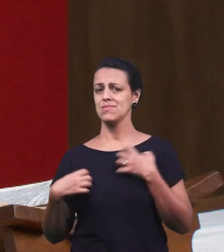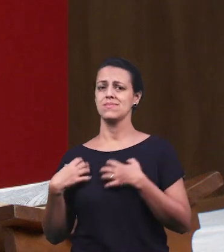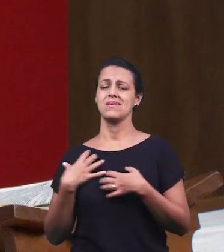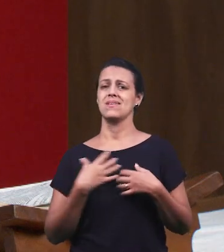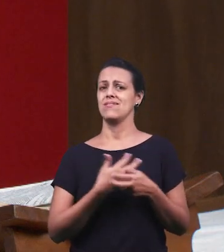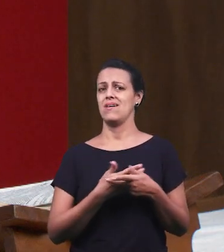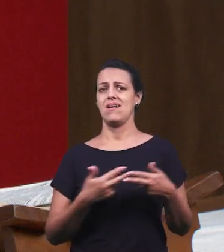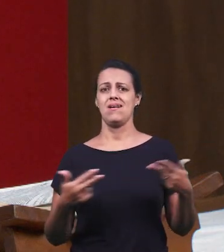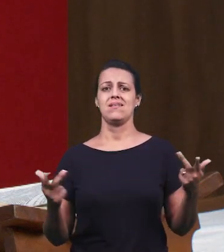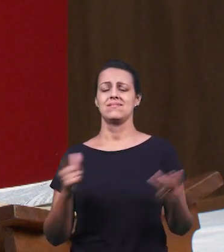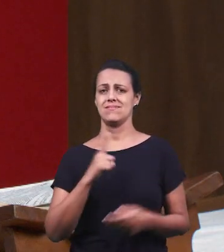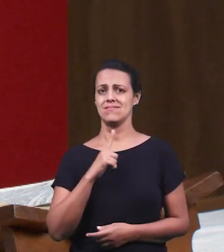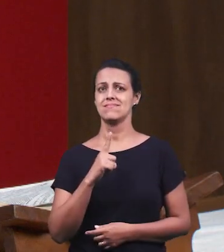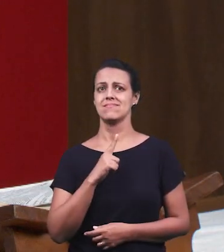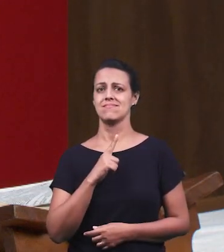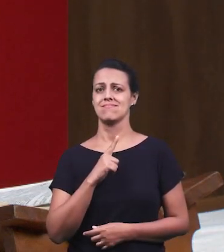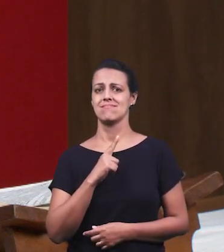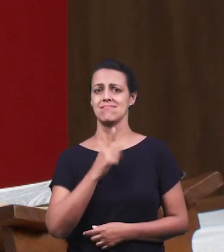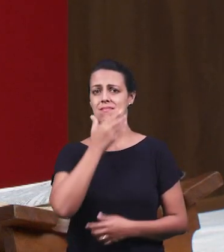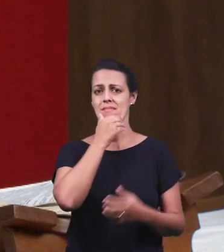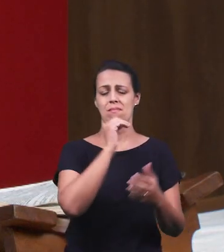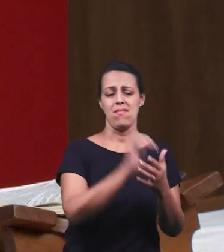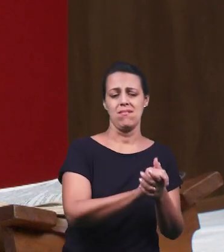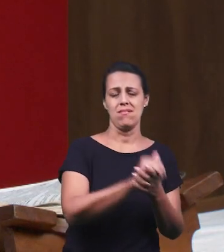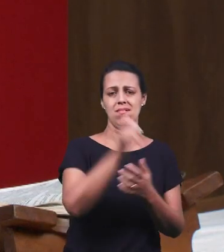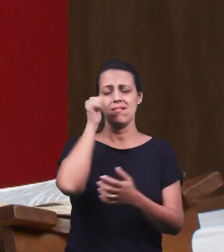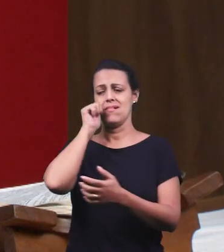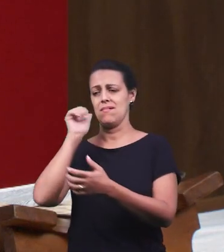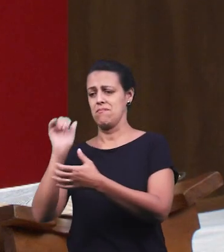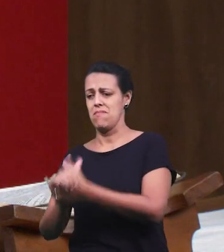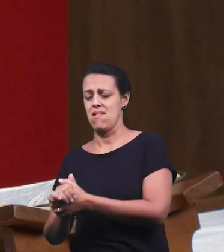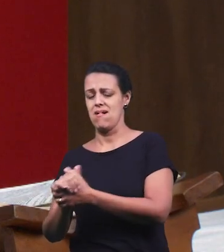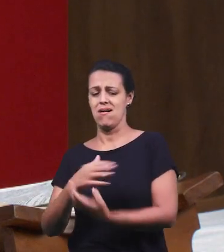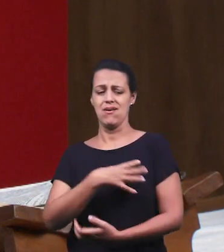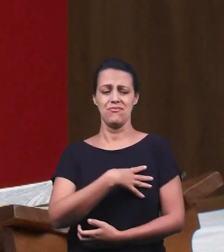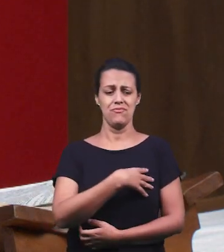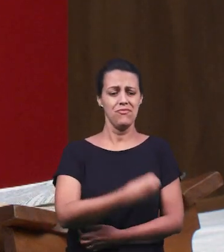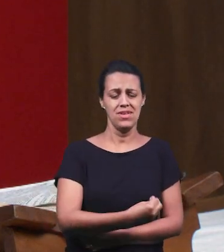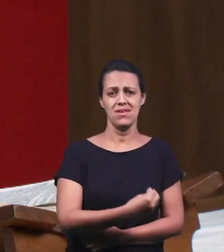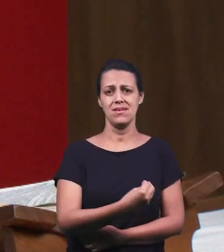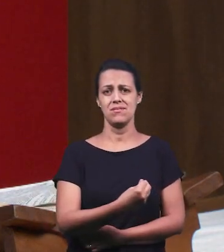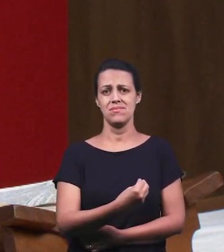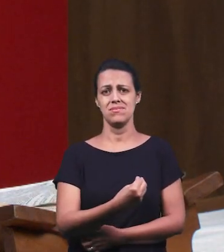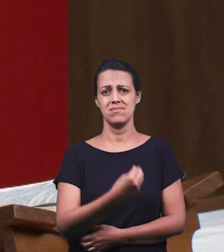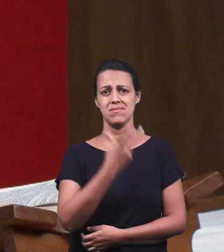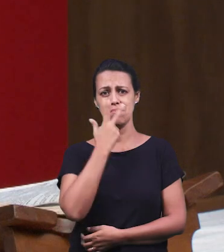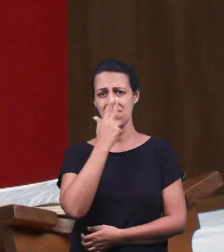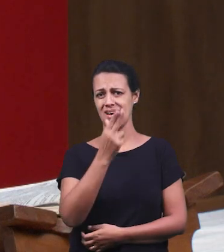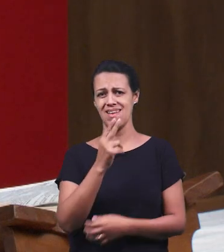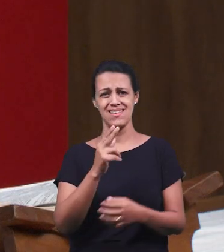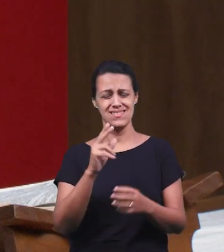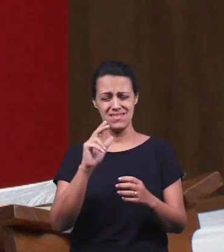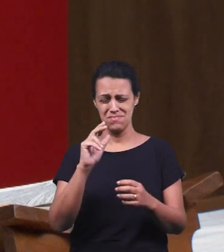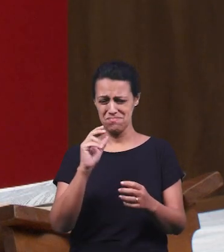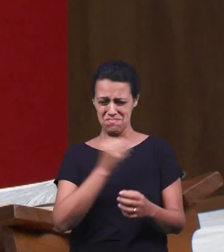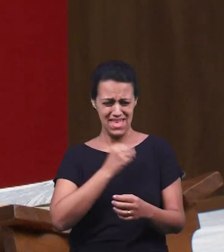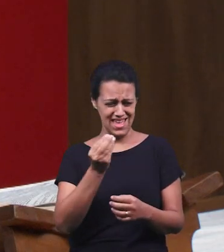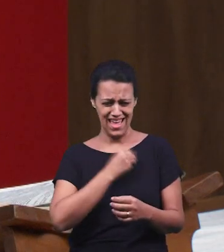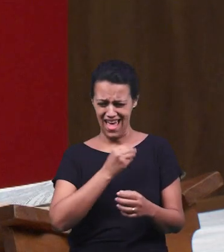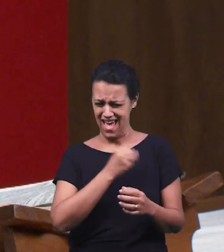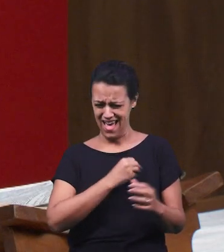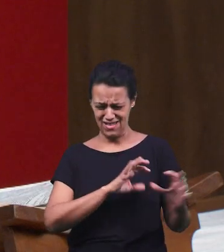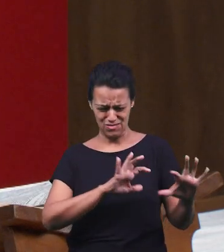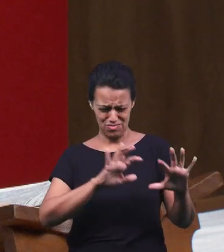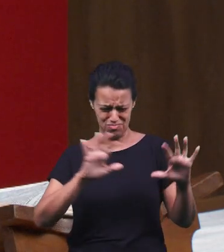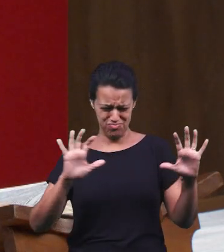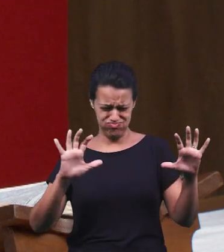Esposo, esposa, filhos. Há trevas sobre o mundo. E há trevas tão